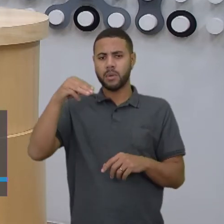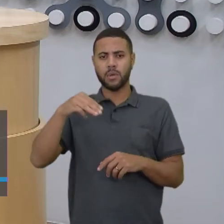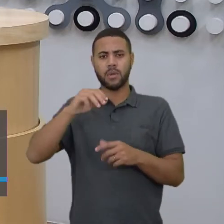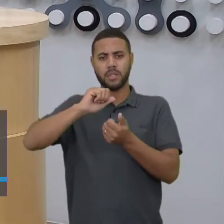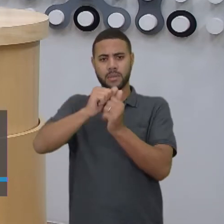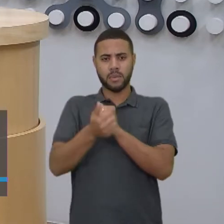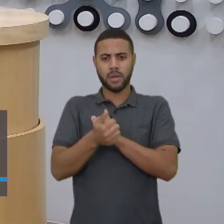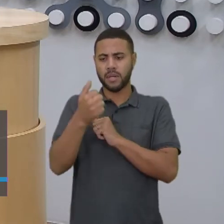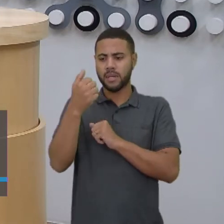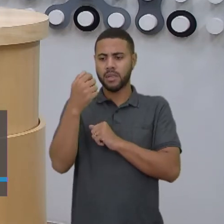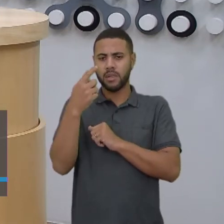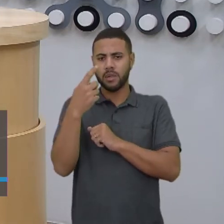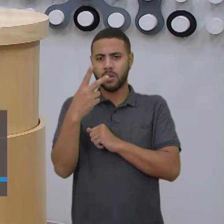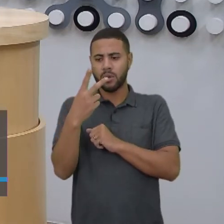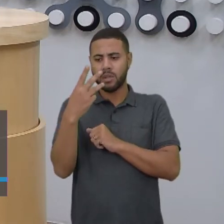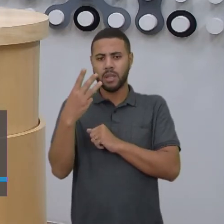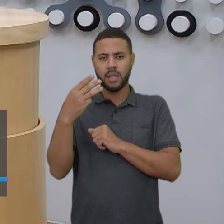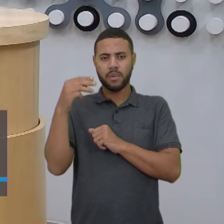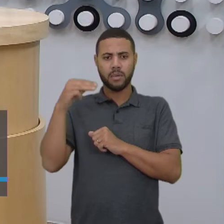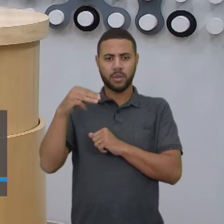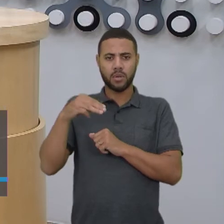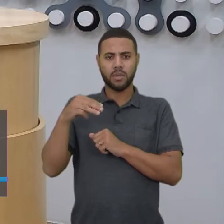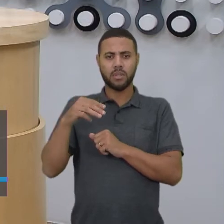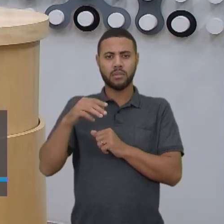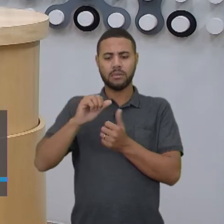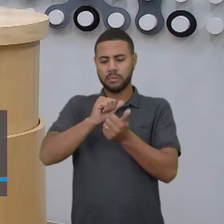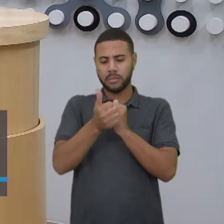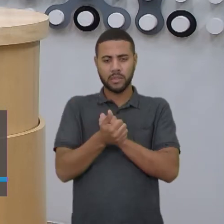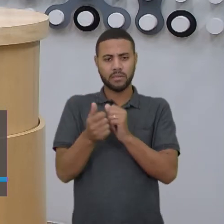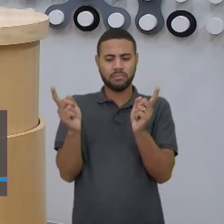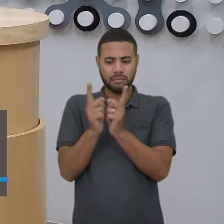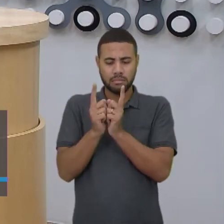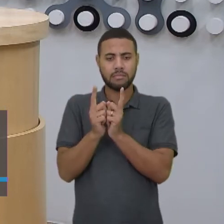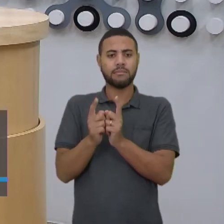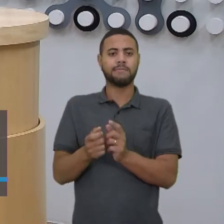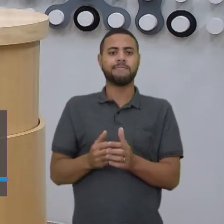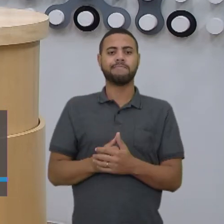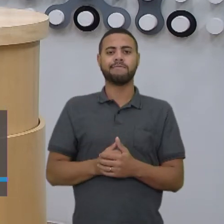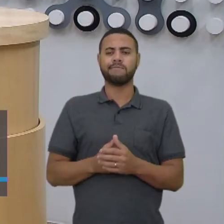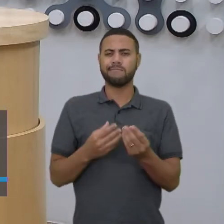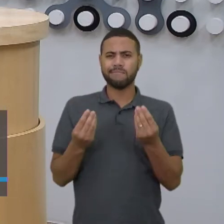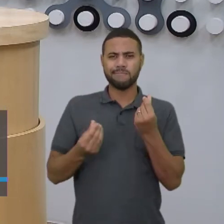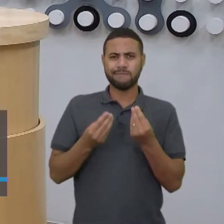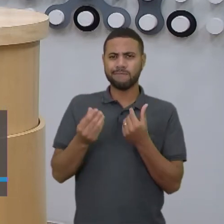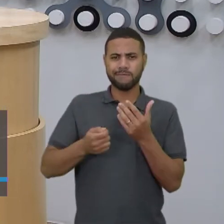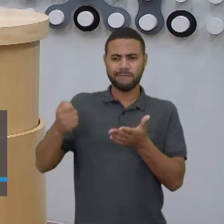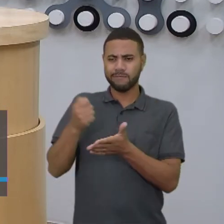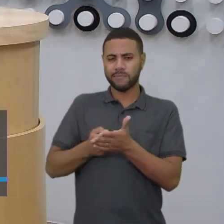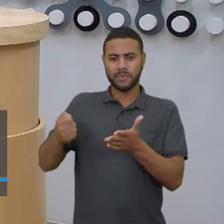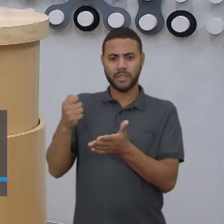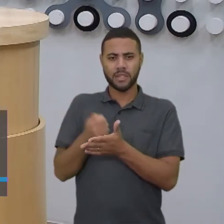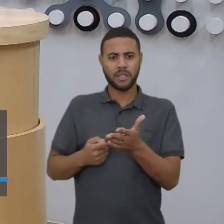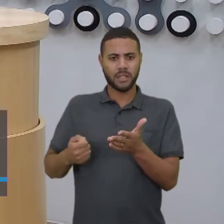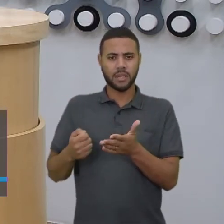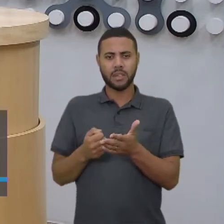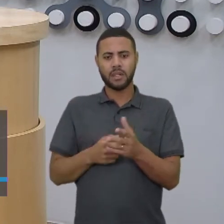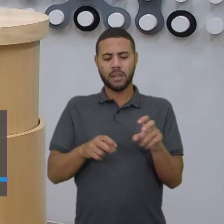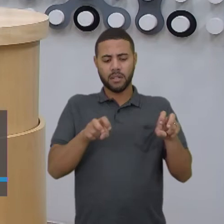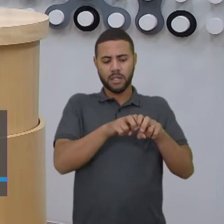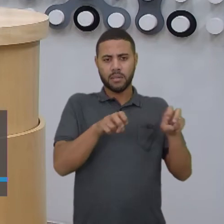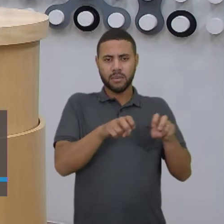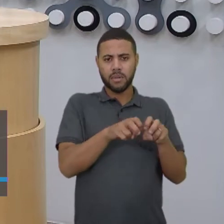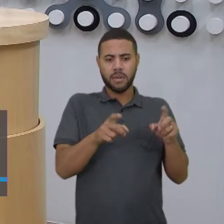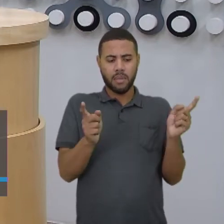desses 2 minutos, 1 minuto, nesses 2 minutinhos, 1 minutinho de esporte, como é que você luta para colocar o futebol de 5, por exemplo, o